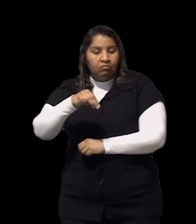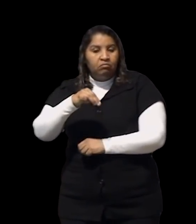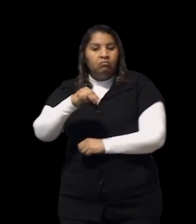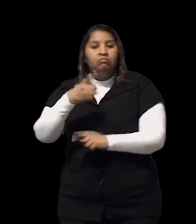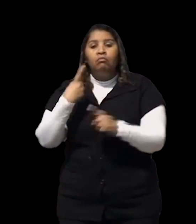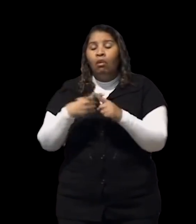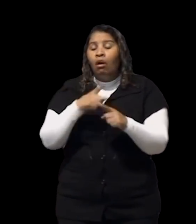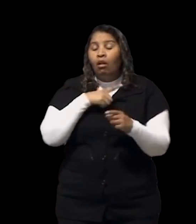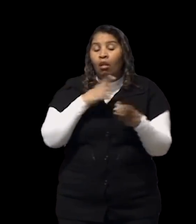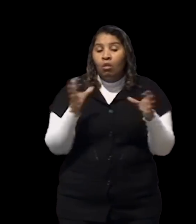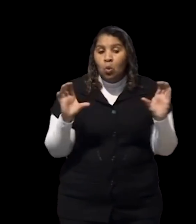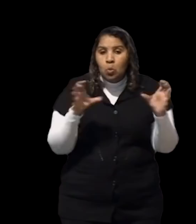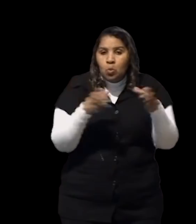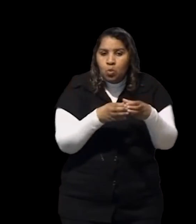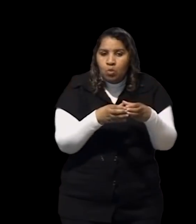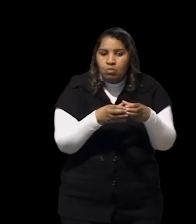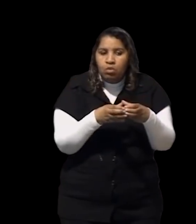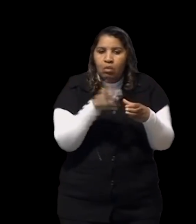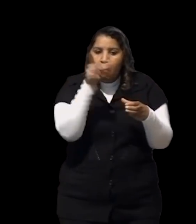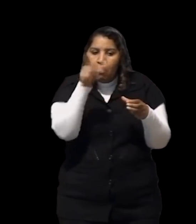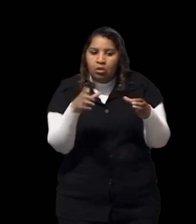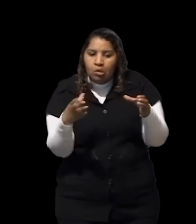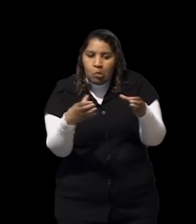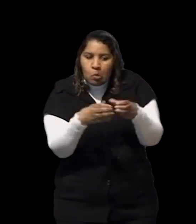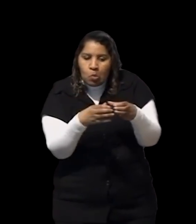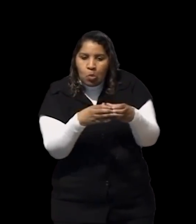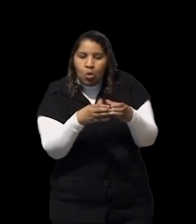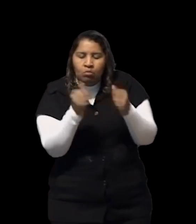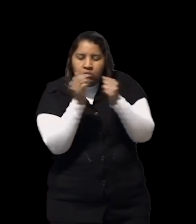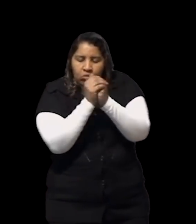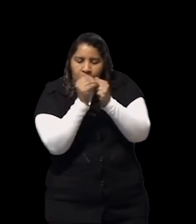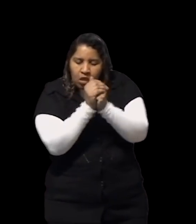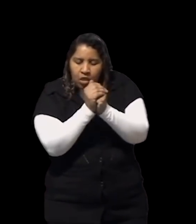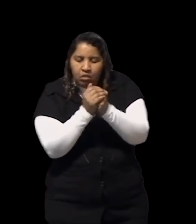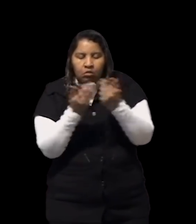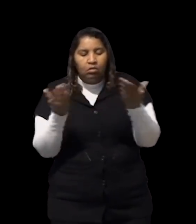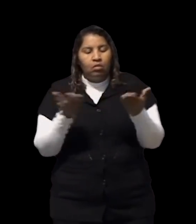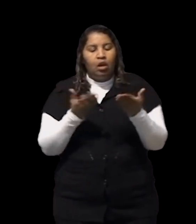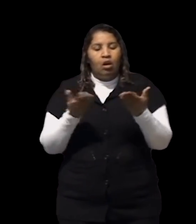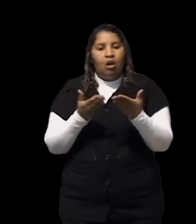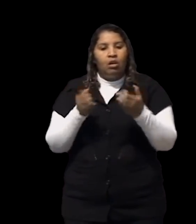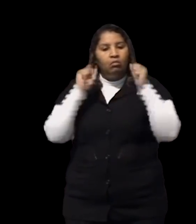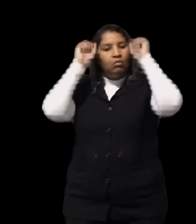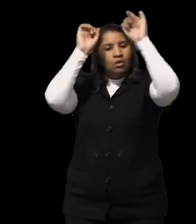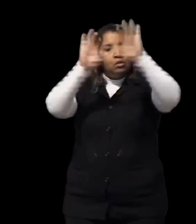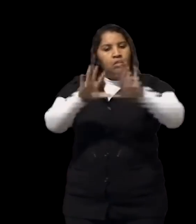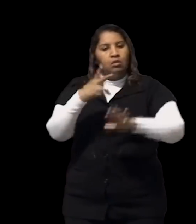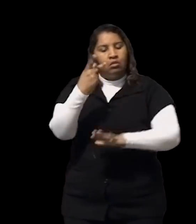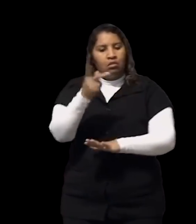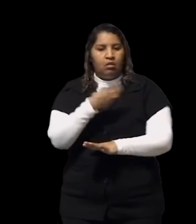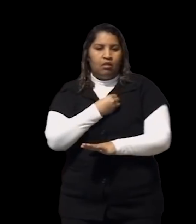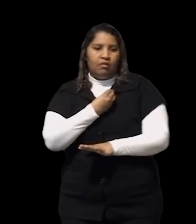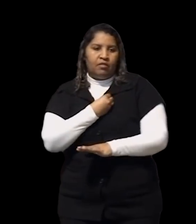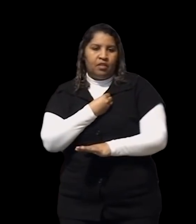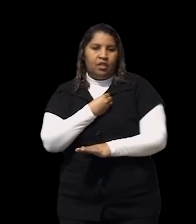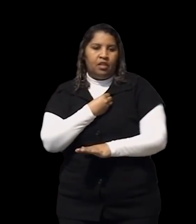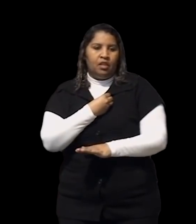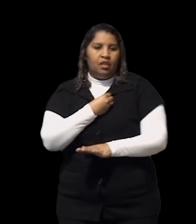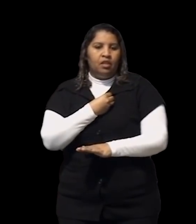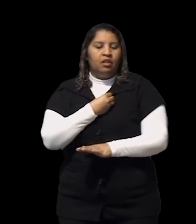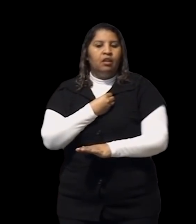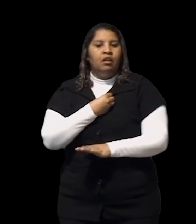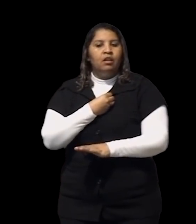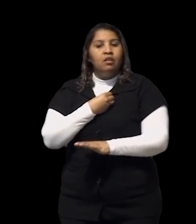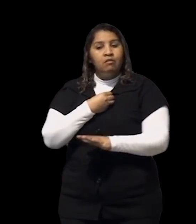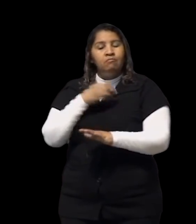colocando pra vida no altar tem um time intercessão eu tô aqui agora abençoando a sua vida e lançando uma cobertura